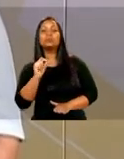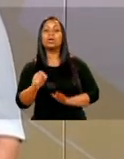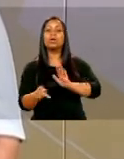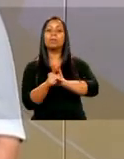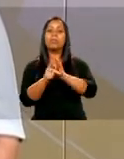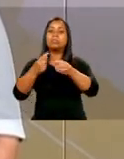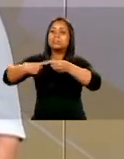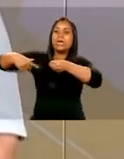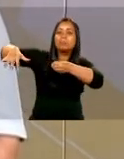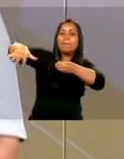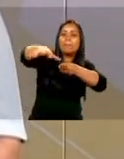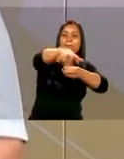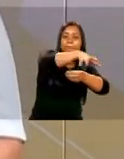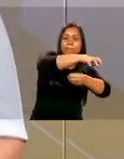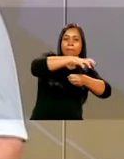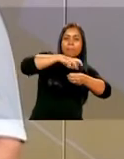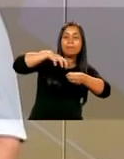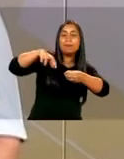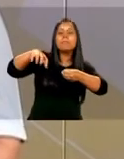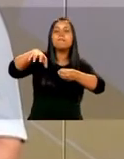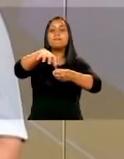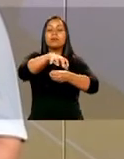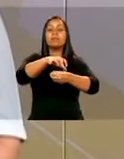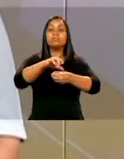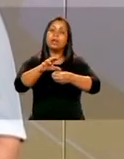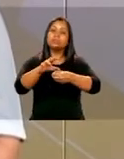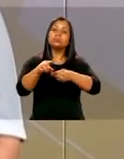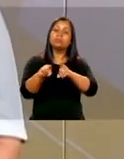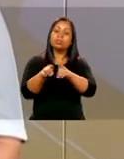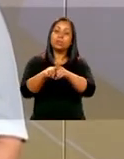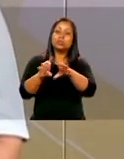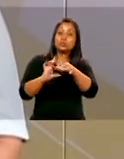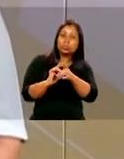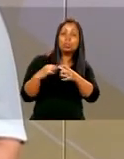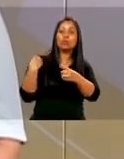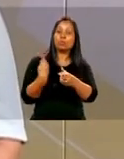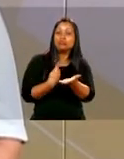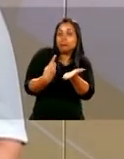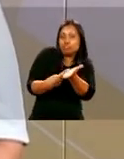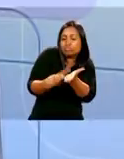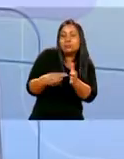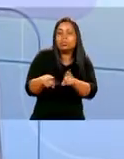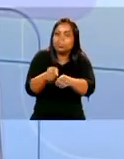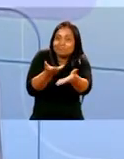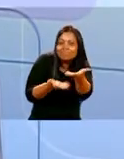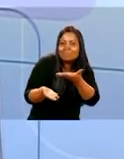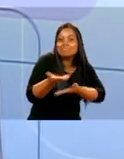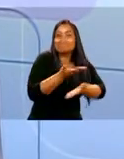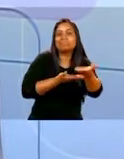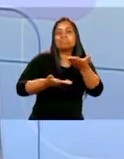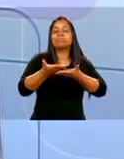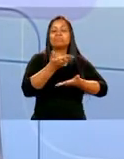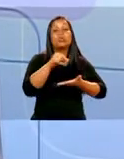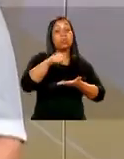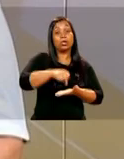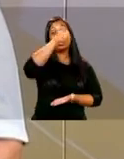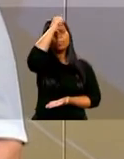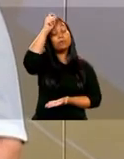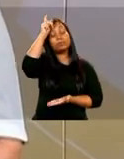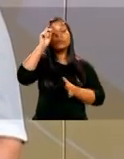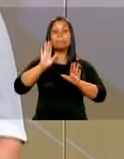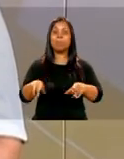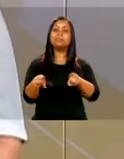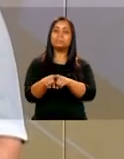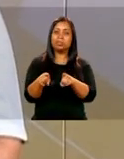fora, né? Muito aí dentro do nosso acordo, da nossa cumplicidade com o município,